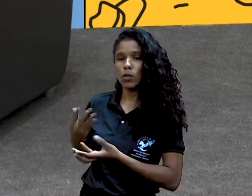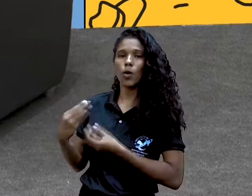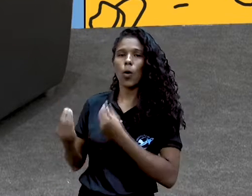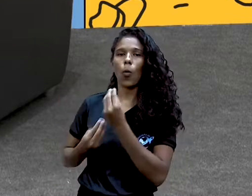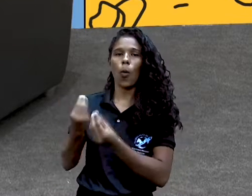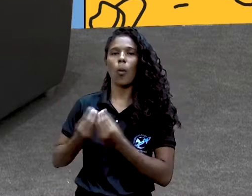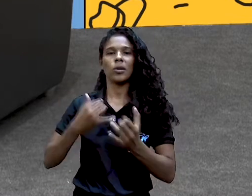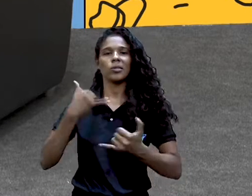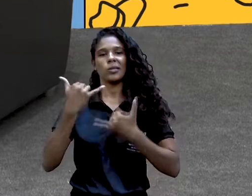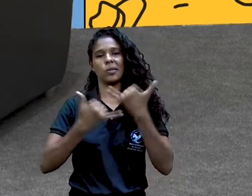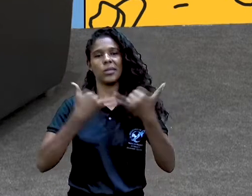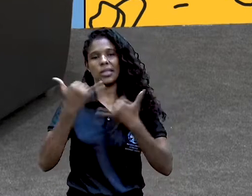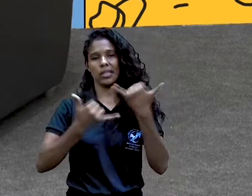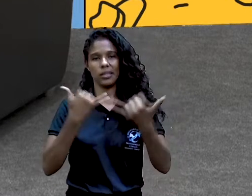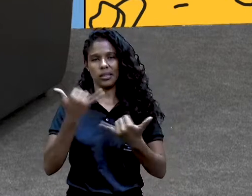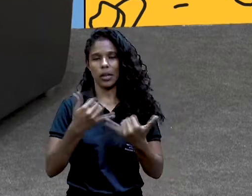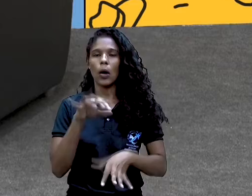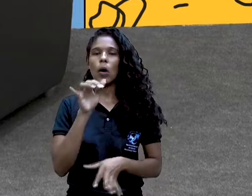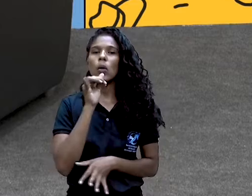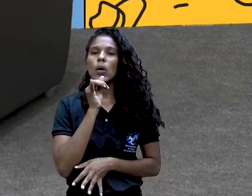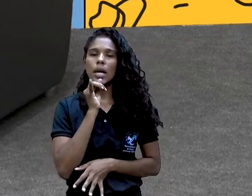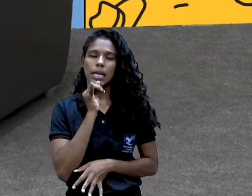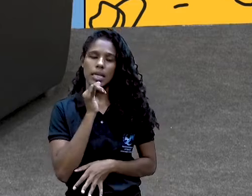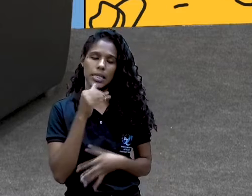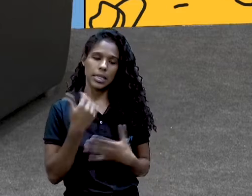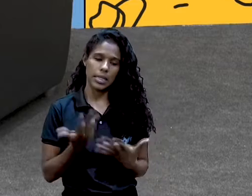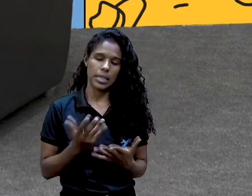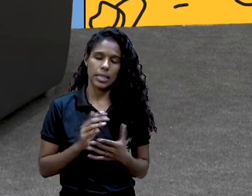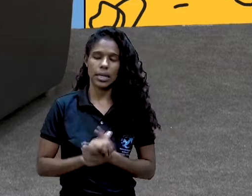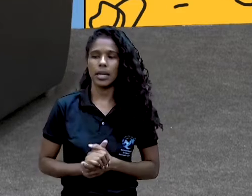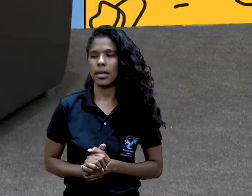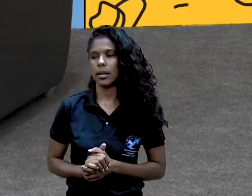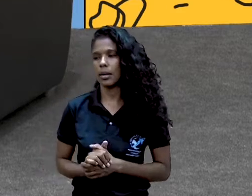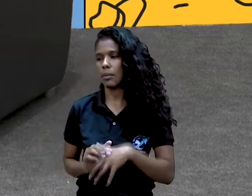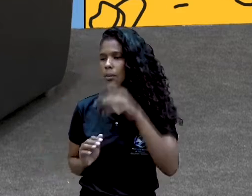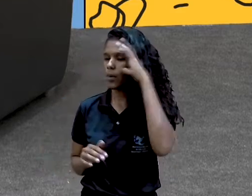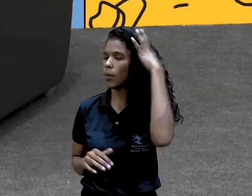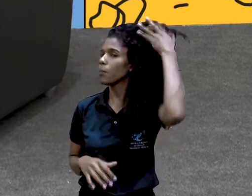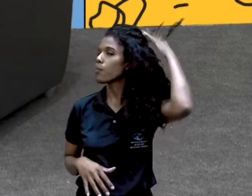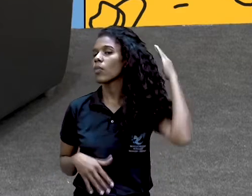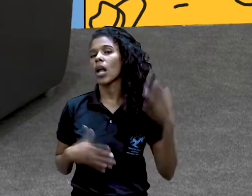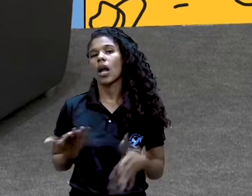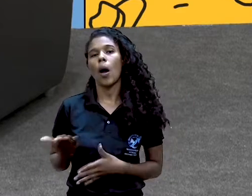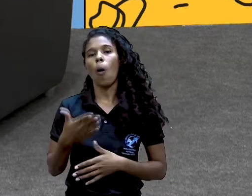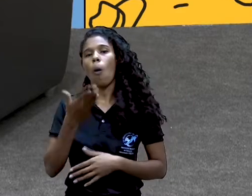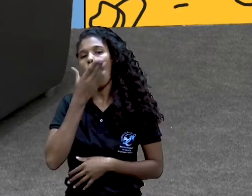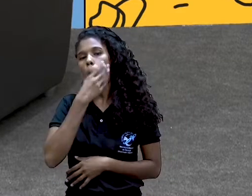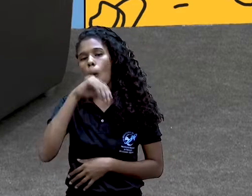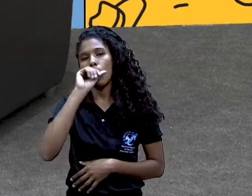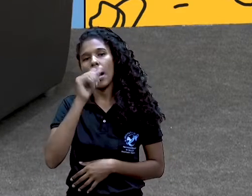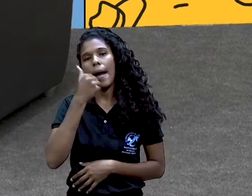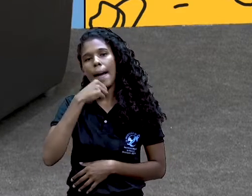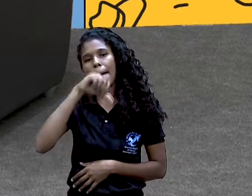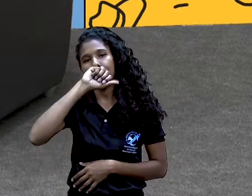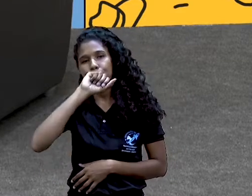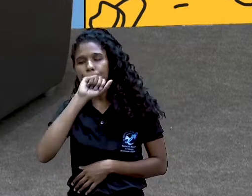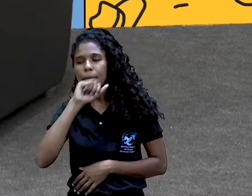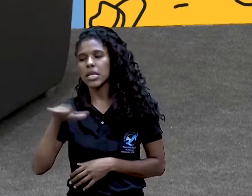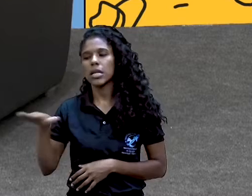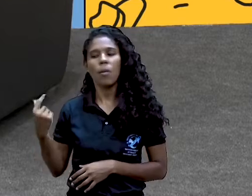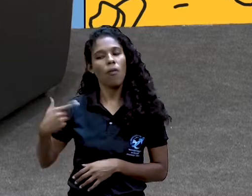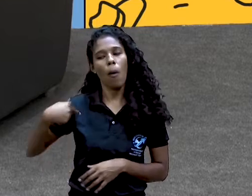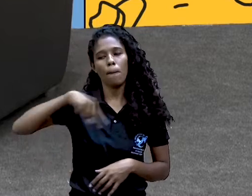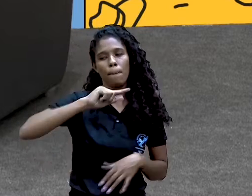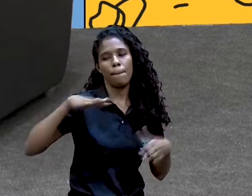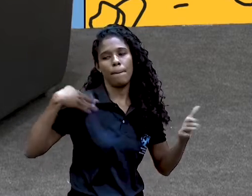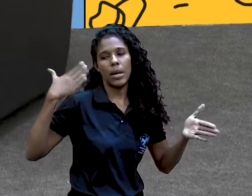assim, vamos visitar a avó, a vovó. Qual o caminho que eu posso ir, Sofia? Qual outro caminho que a gente pode experimentar? E se a gente fosse